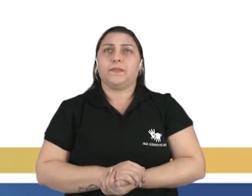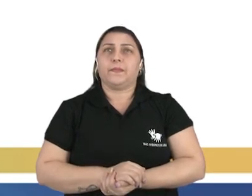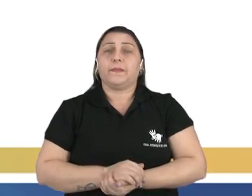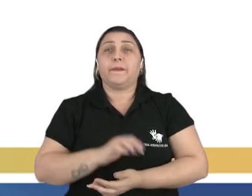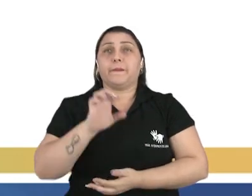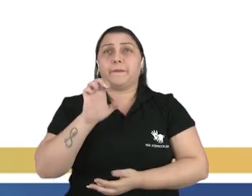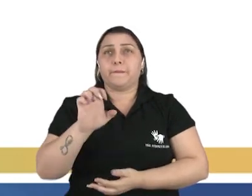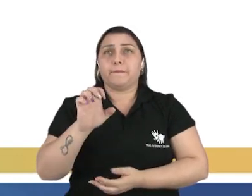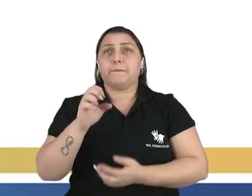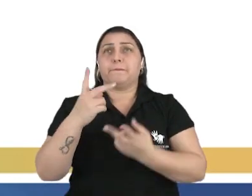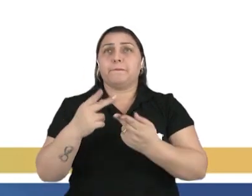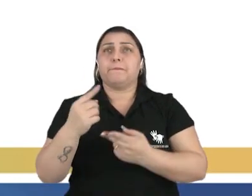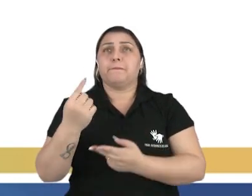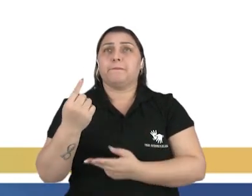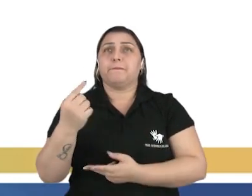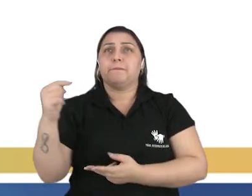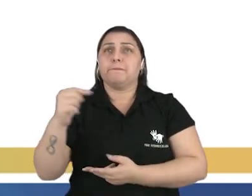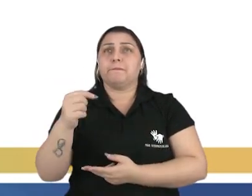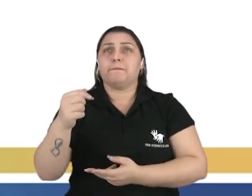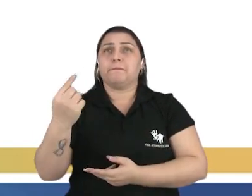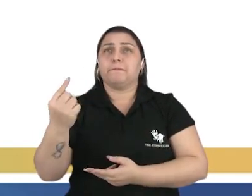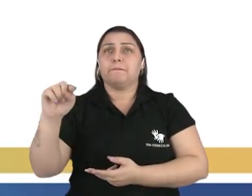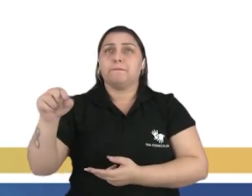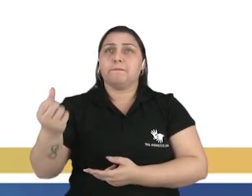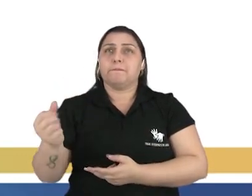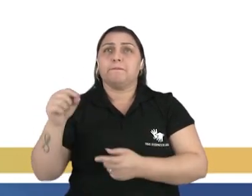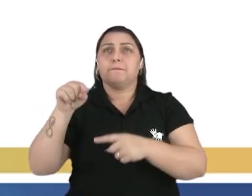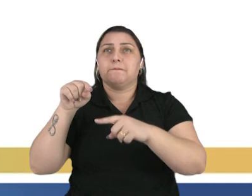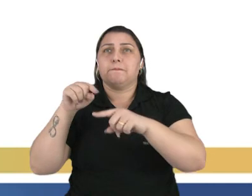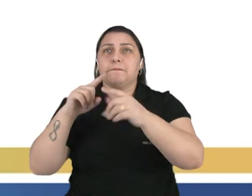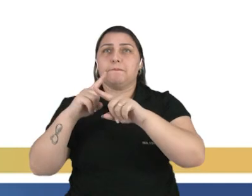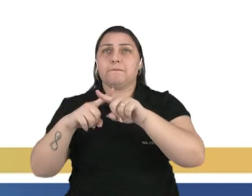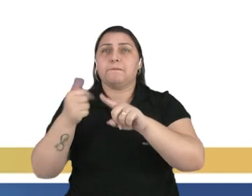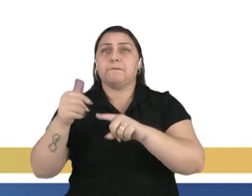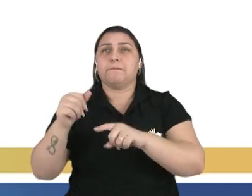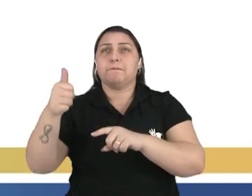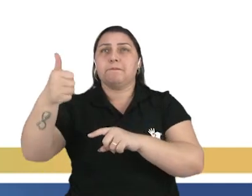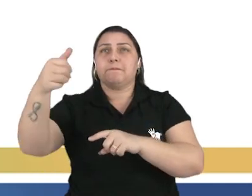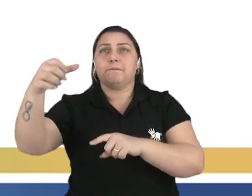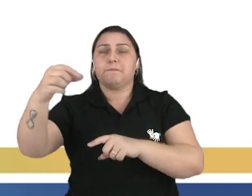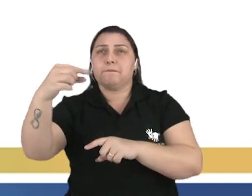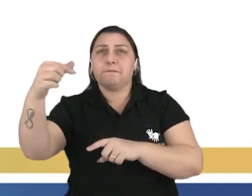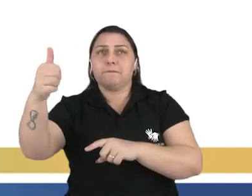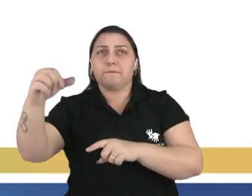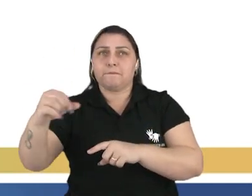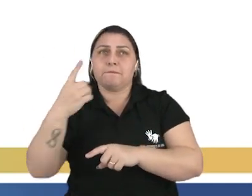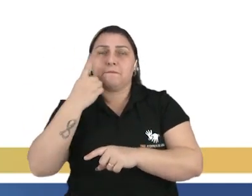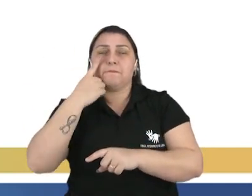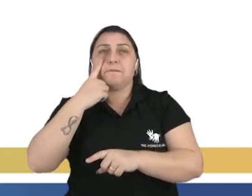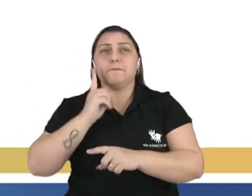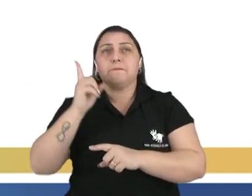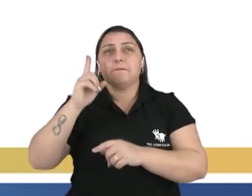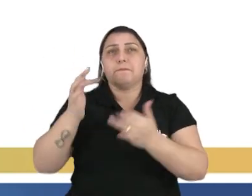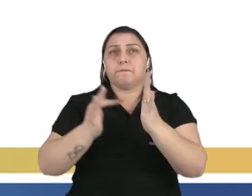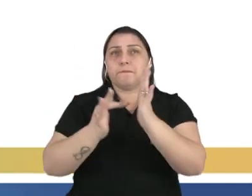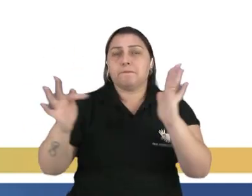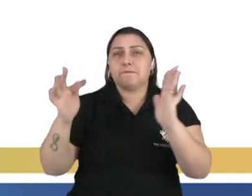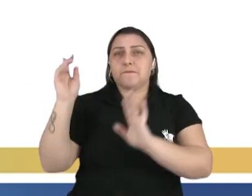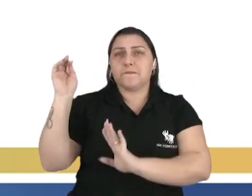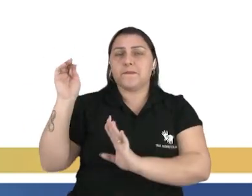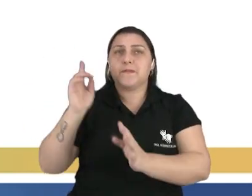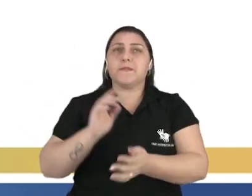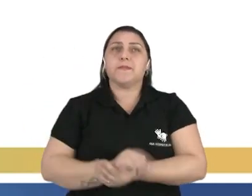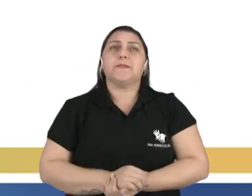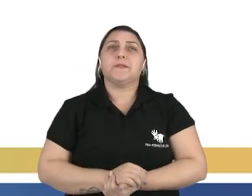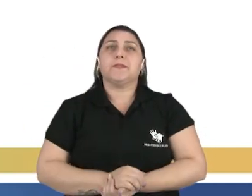nós vamos fazer aqui o número de 1 vezes esse número aqui, ó. E aí eu vou aplicar aqui na fórmula. Então,